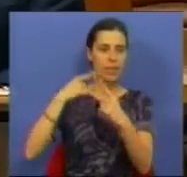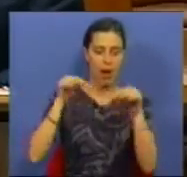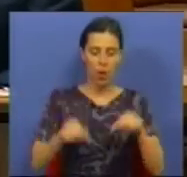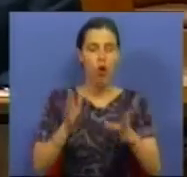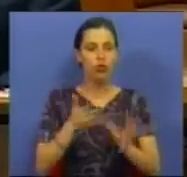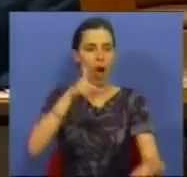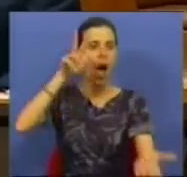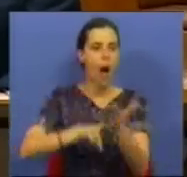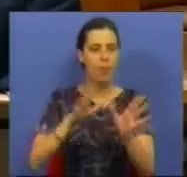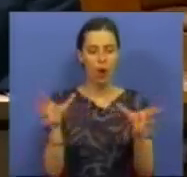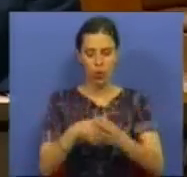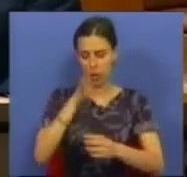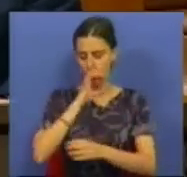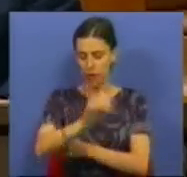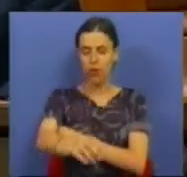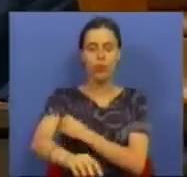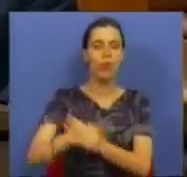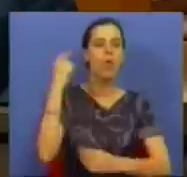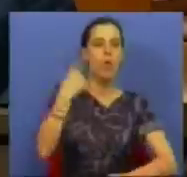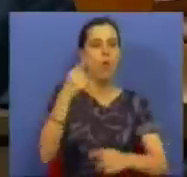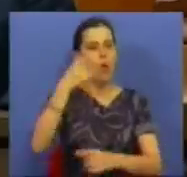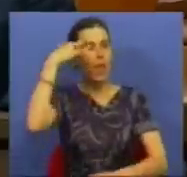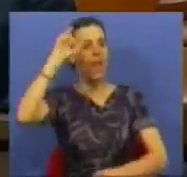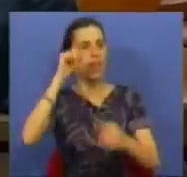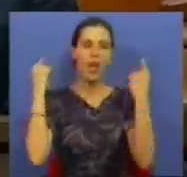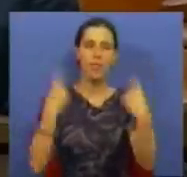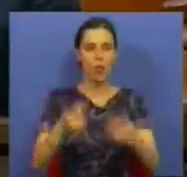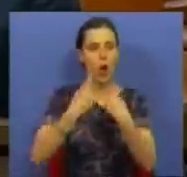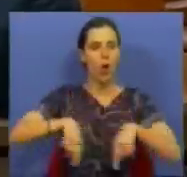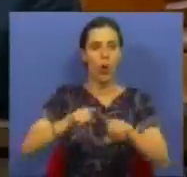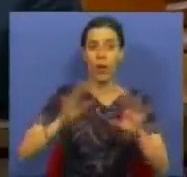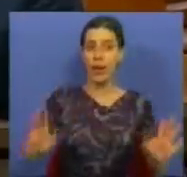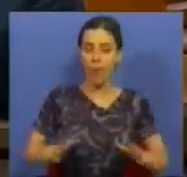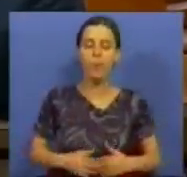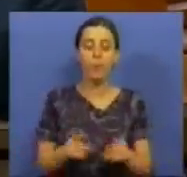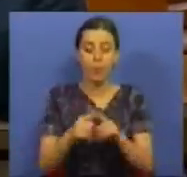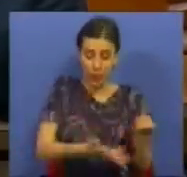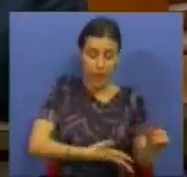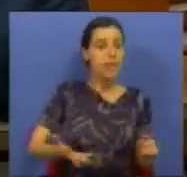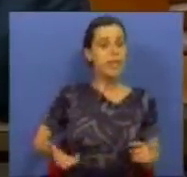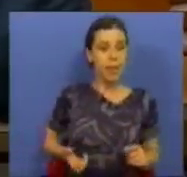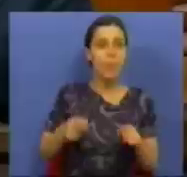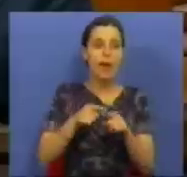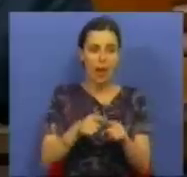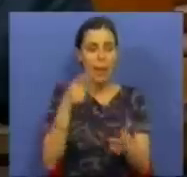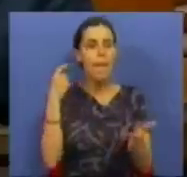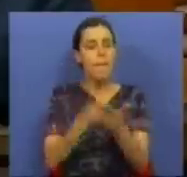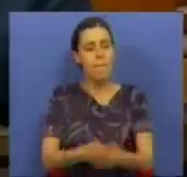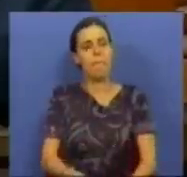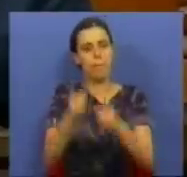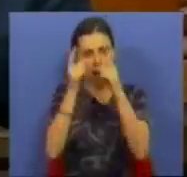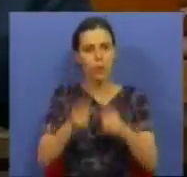já tinham sido aprovadas em Conselho de Ministros, uma única ideia saiu desta reunião: os desempregados que paguem a